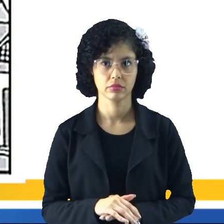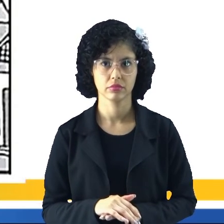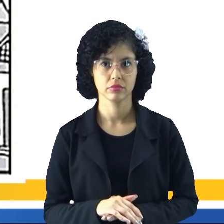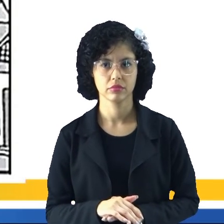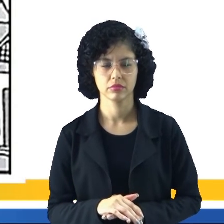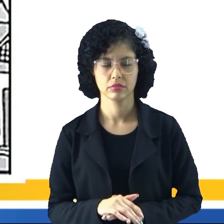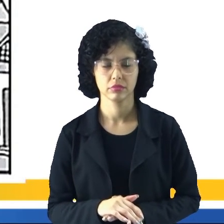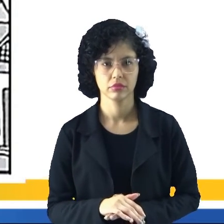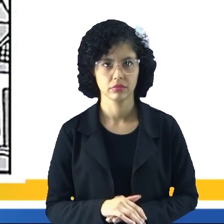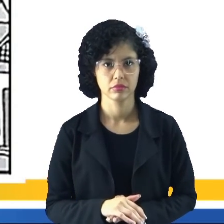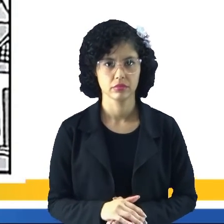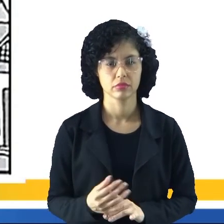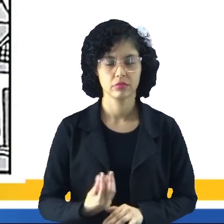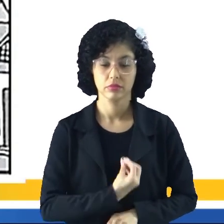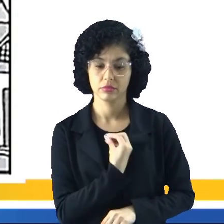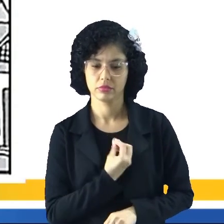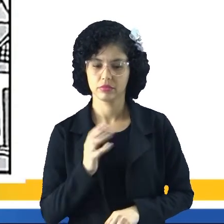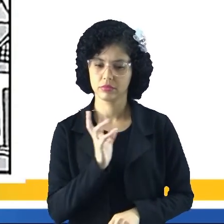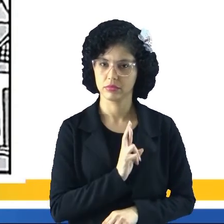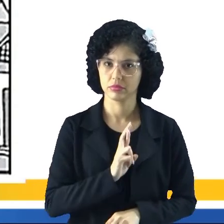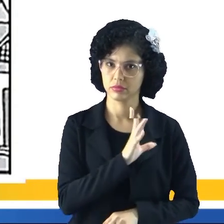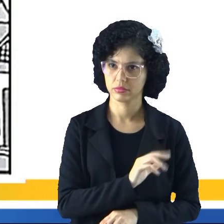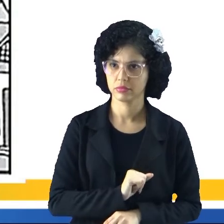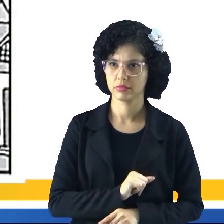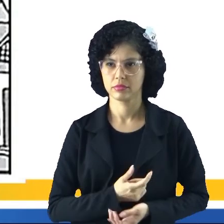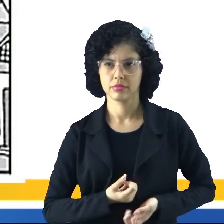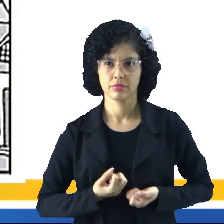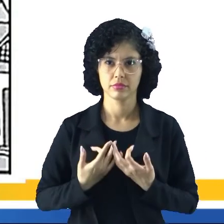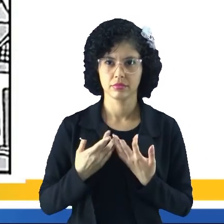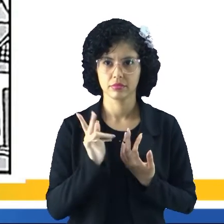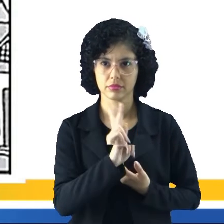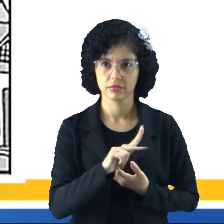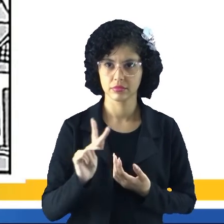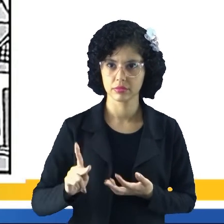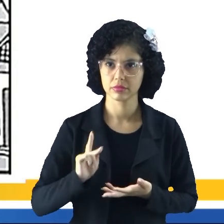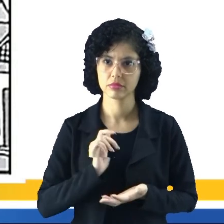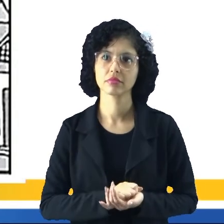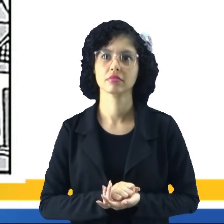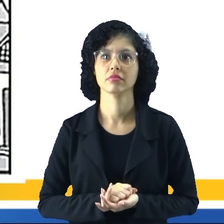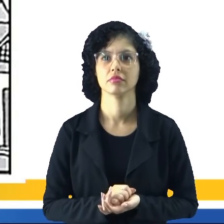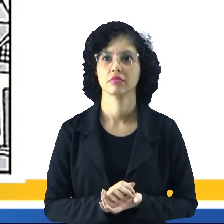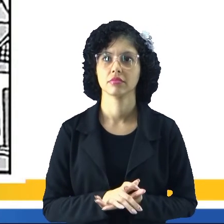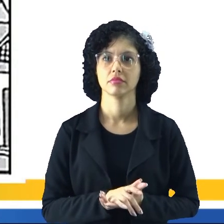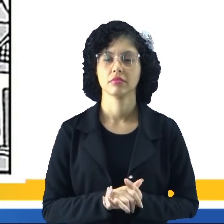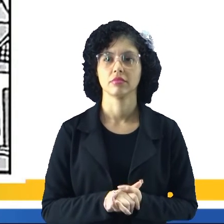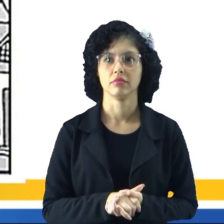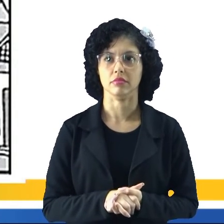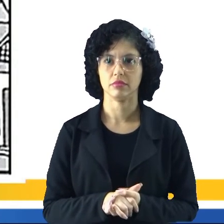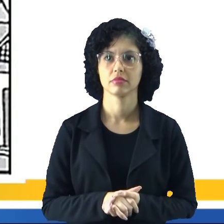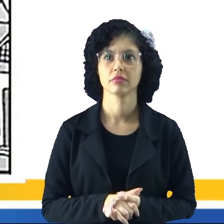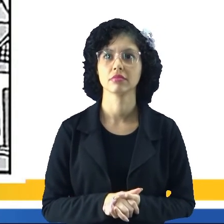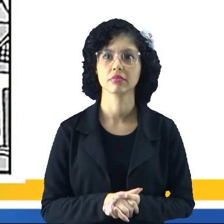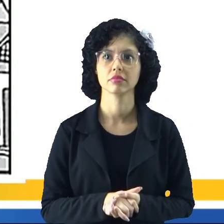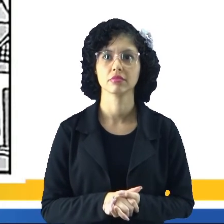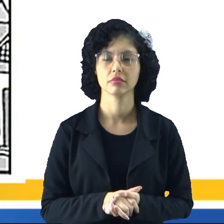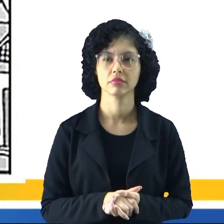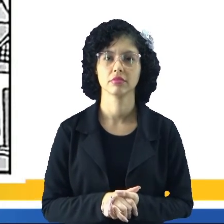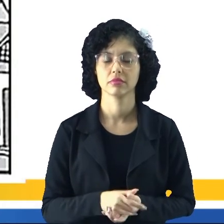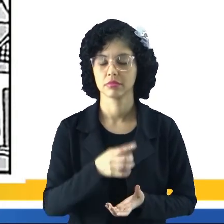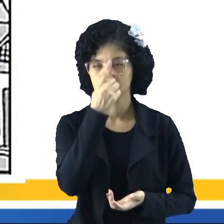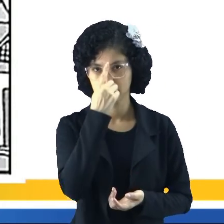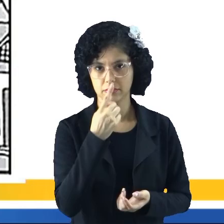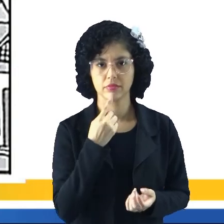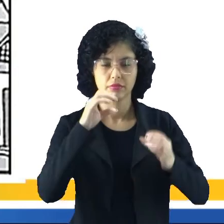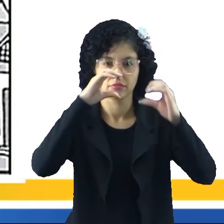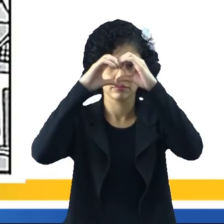Ruda Vinagrete. Ou seja, eu estou vivendo um romance ardente com a minha professora, né, Ruda Vinagrete. Aí analisamos ali a imagem,